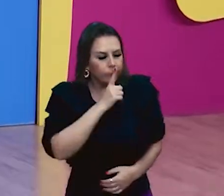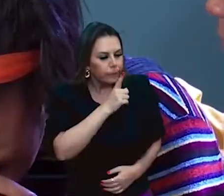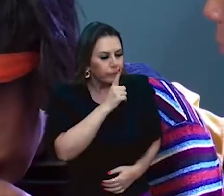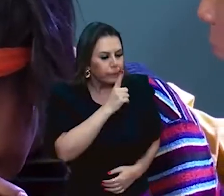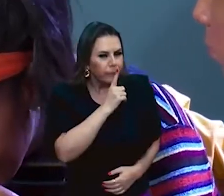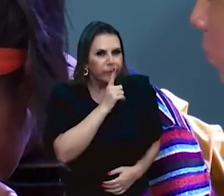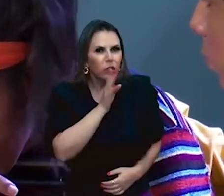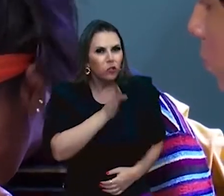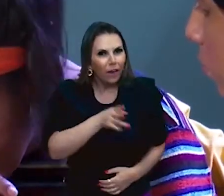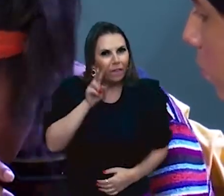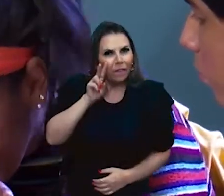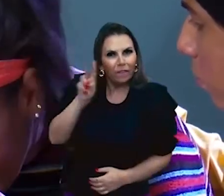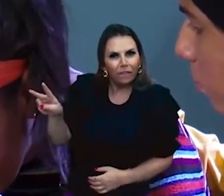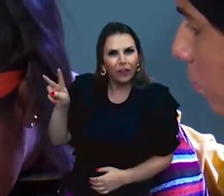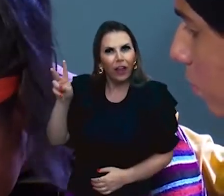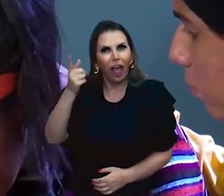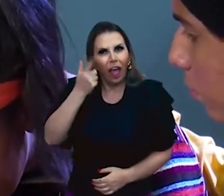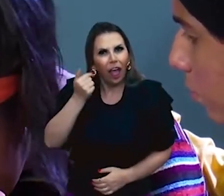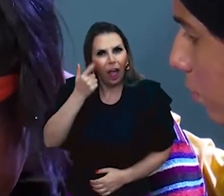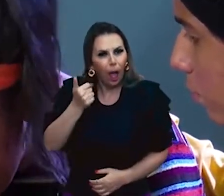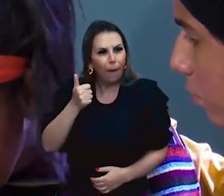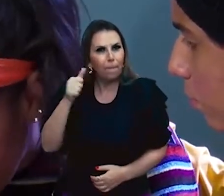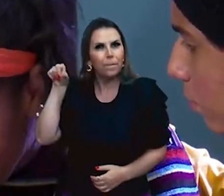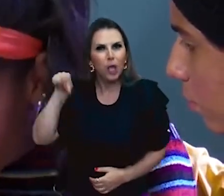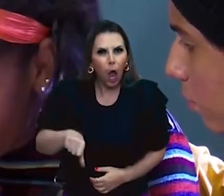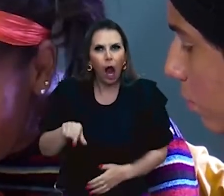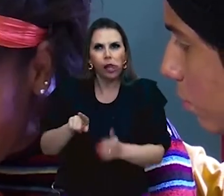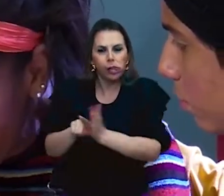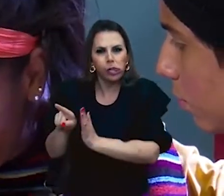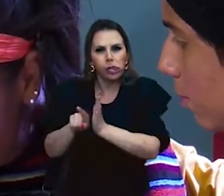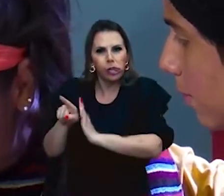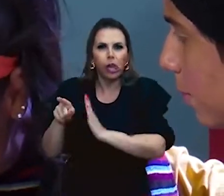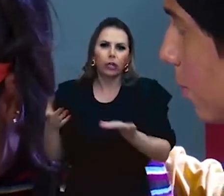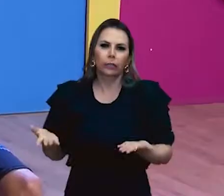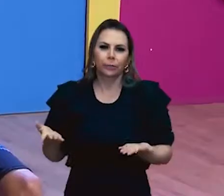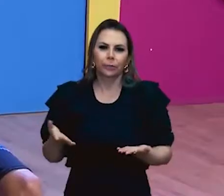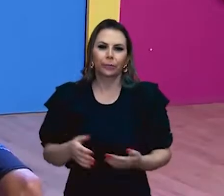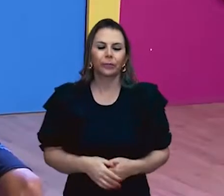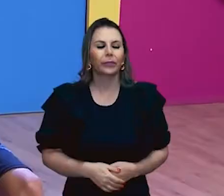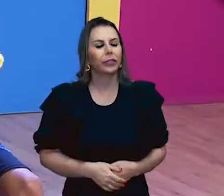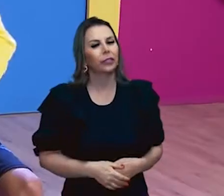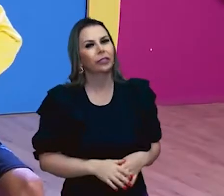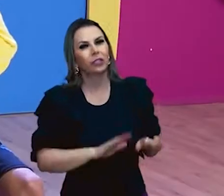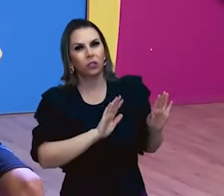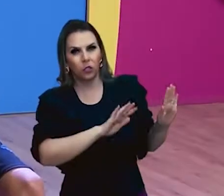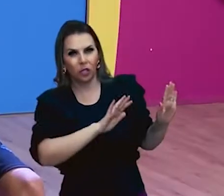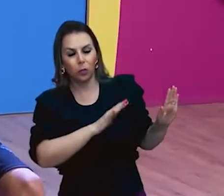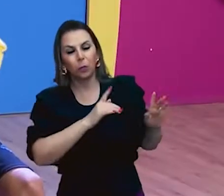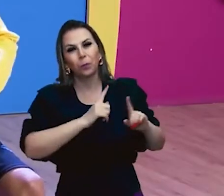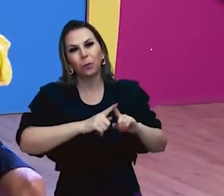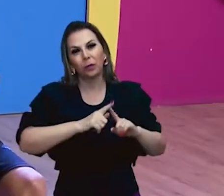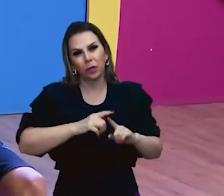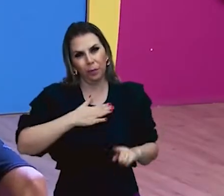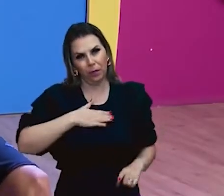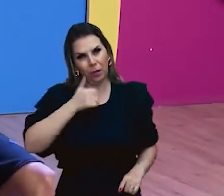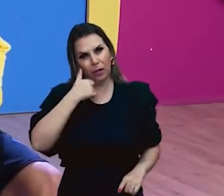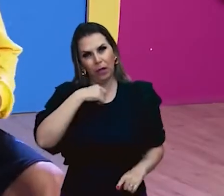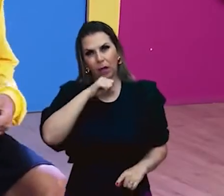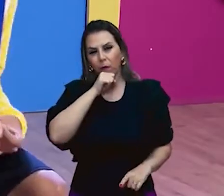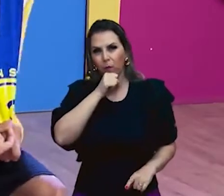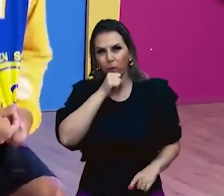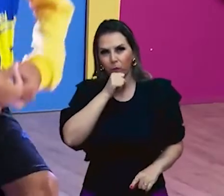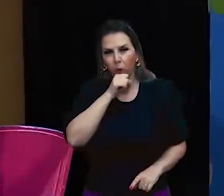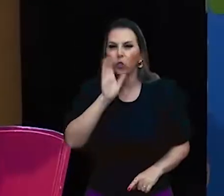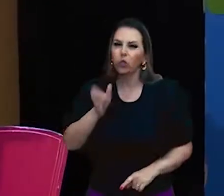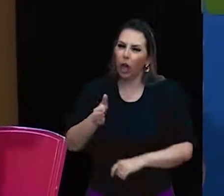Shhh! Você já não tá vendo que já tá uma situação complicada? Quer piorar a situação? Gente, é que a minha avó,